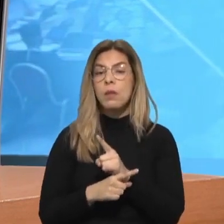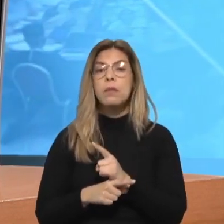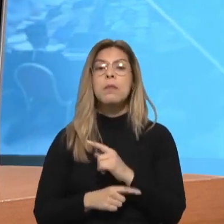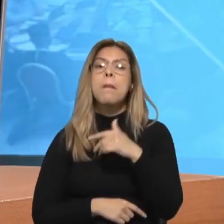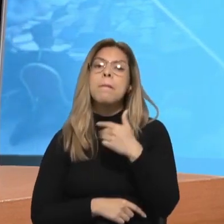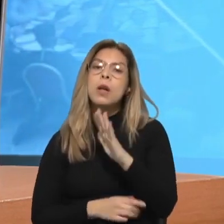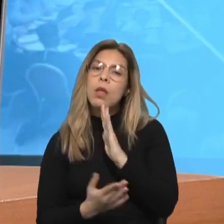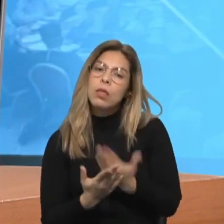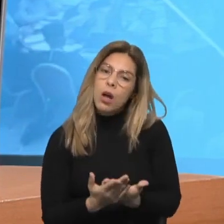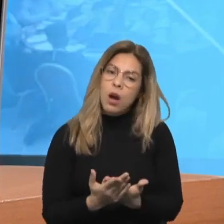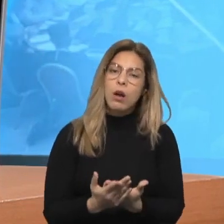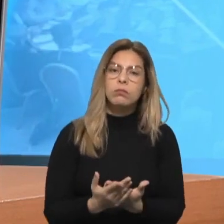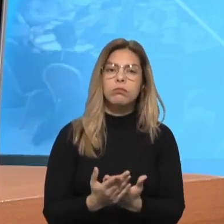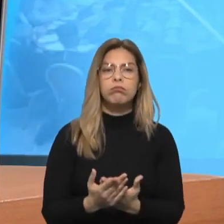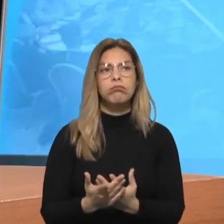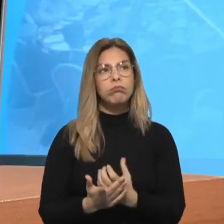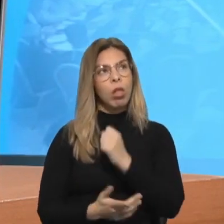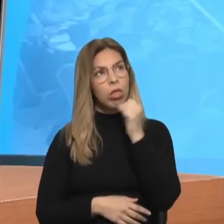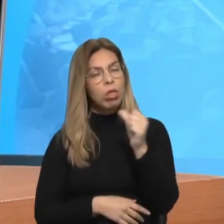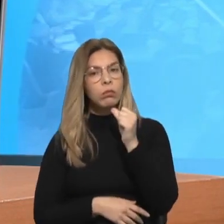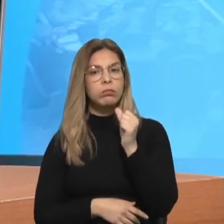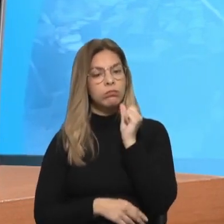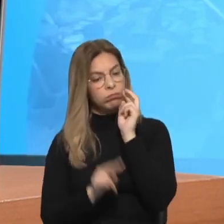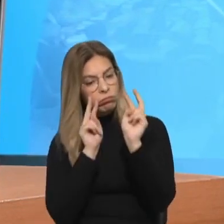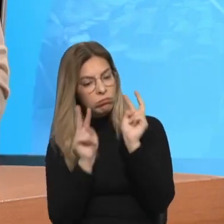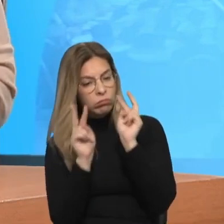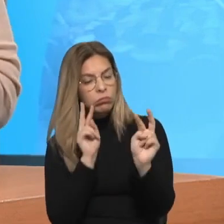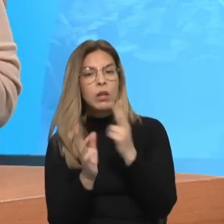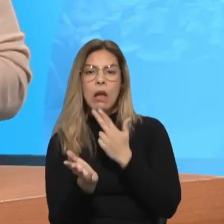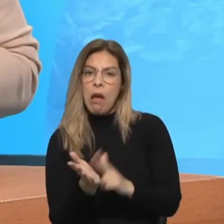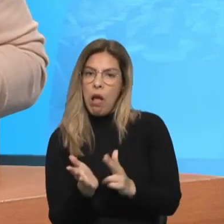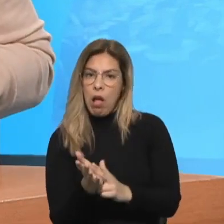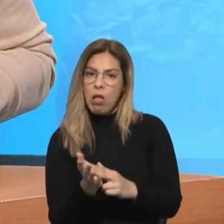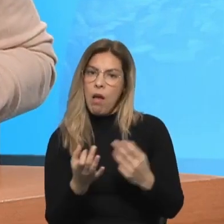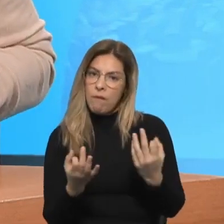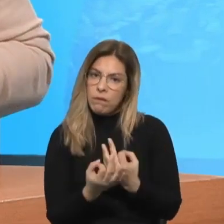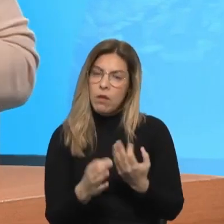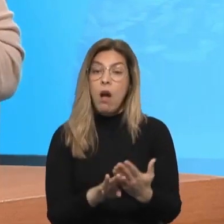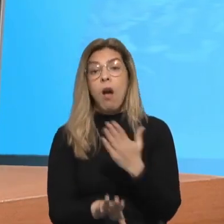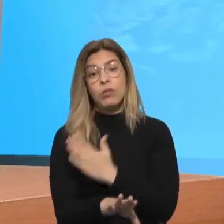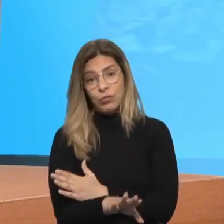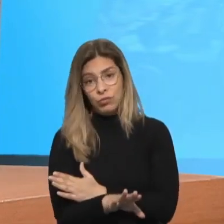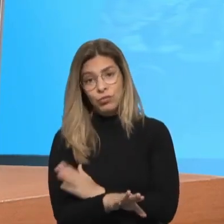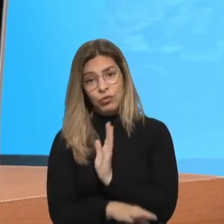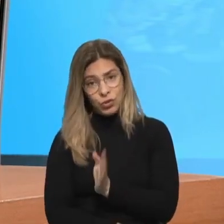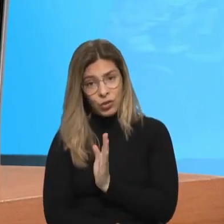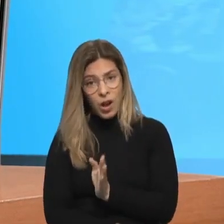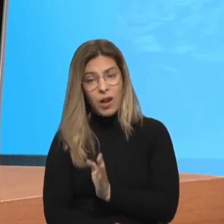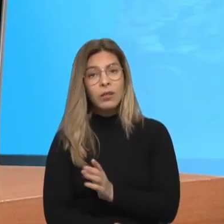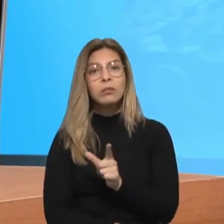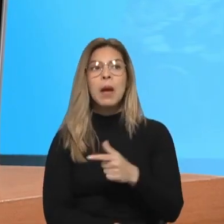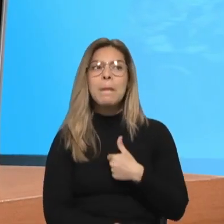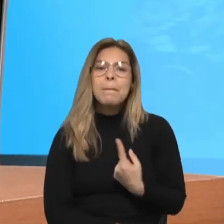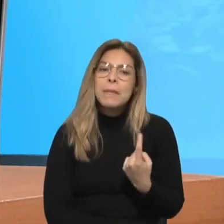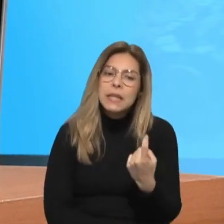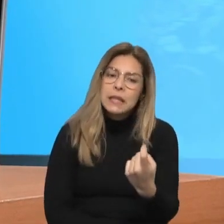capaz de fazer isto, que é ver com toda a realidade o que fomos capazes de acolher e o que ainda precisa de